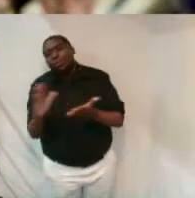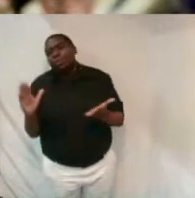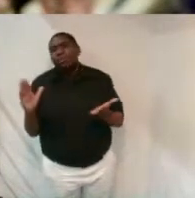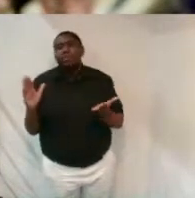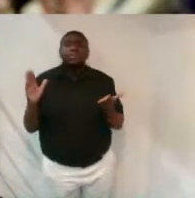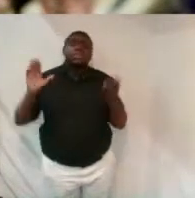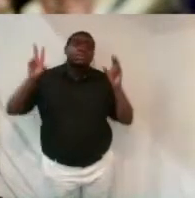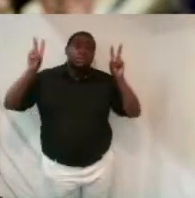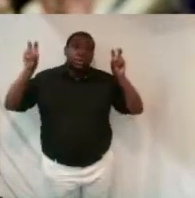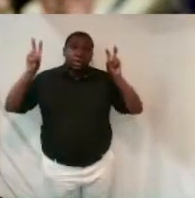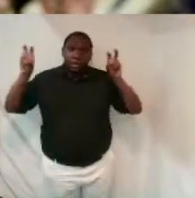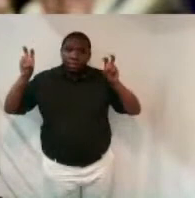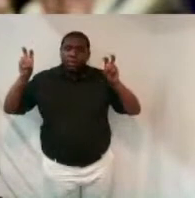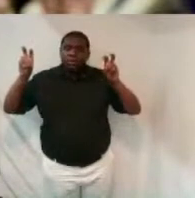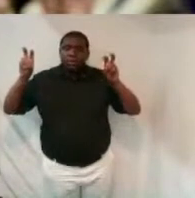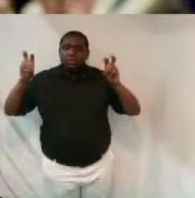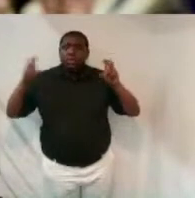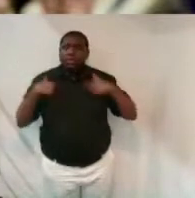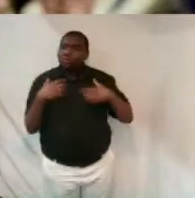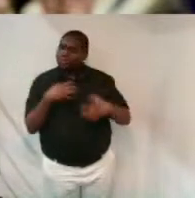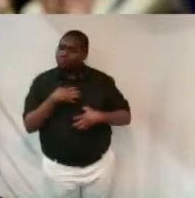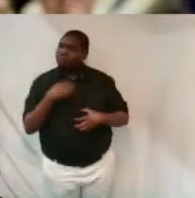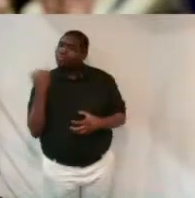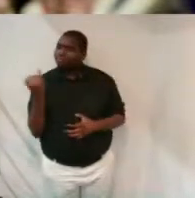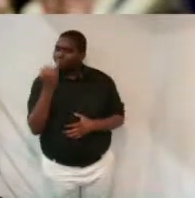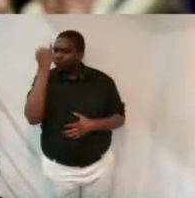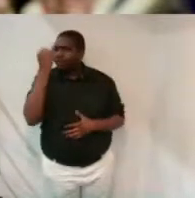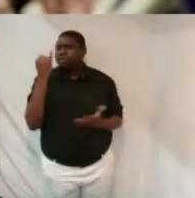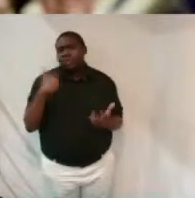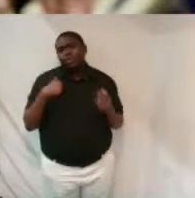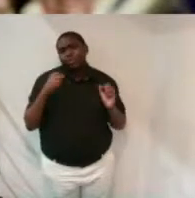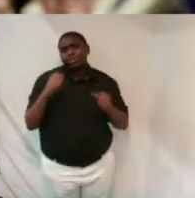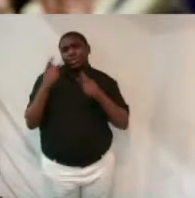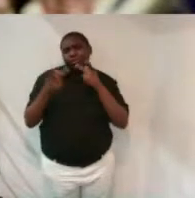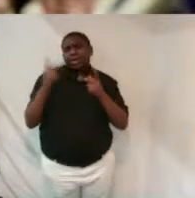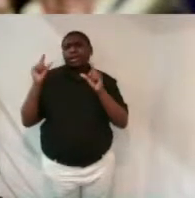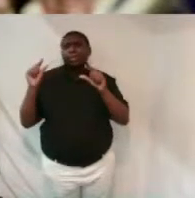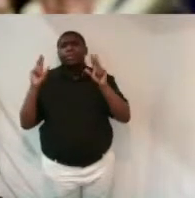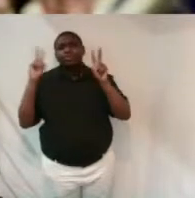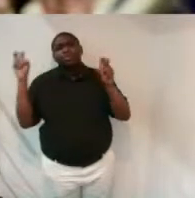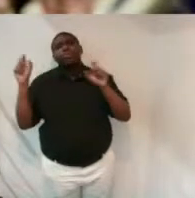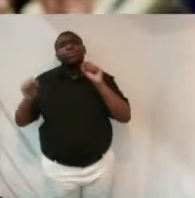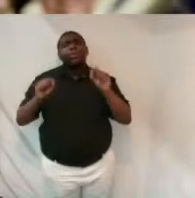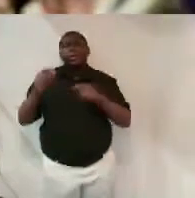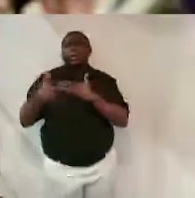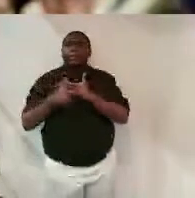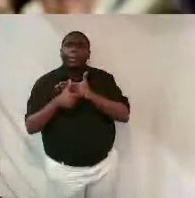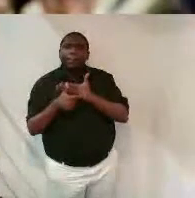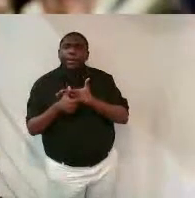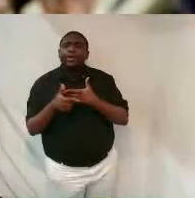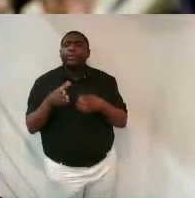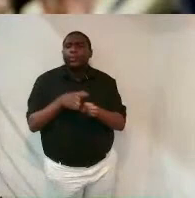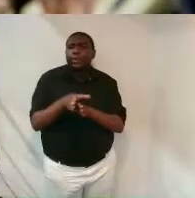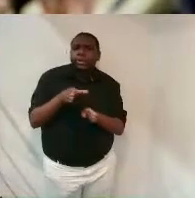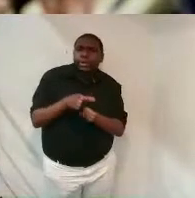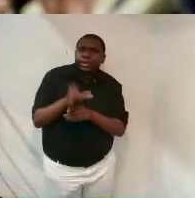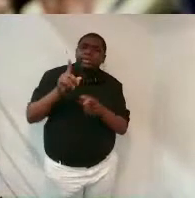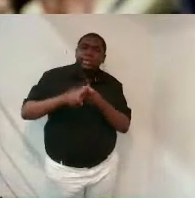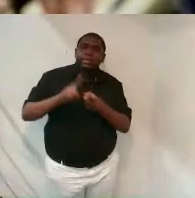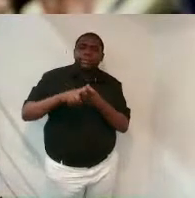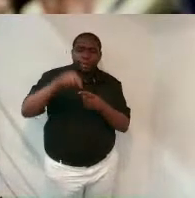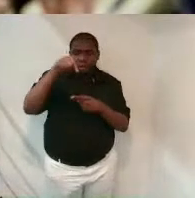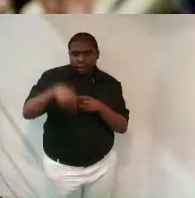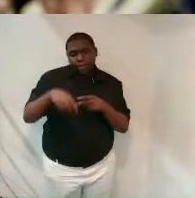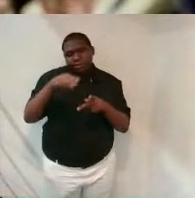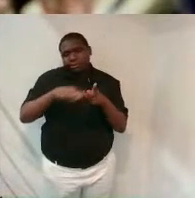alguns temas que me parecem mais caros. Lógico, eu poderia falar um pouco aqui sobre o papel orientativo também do Ministério